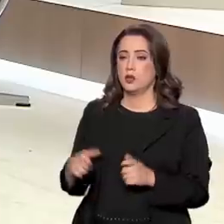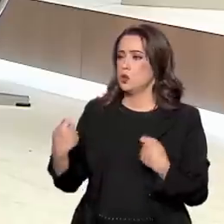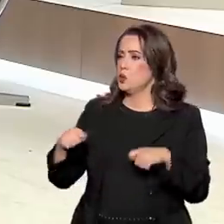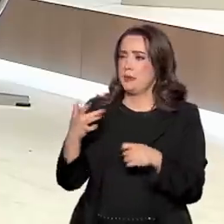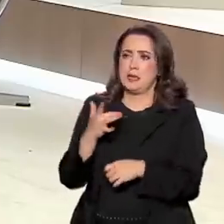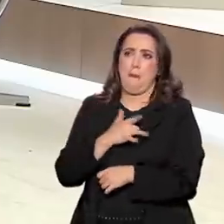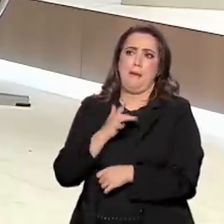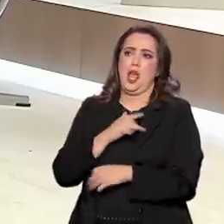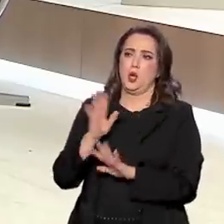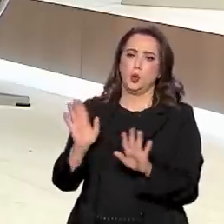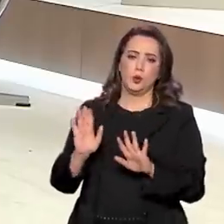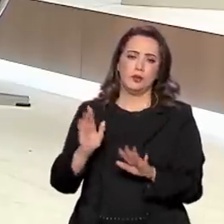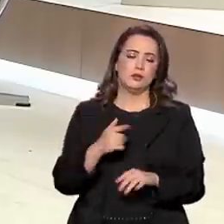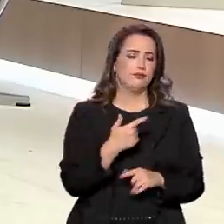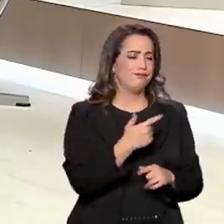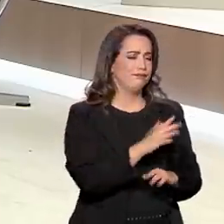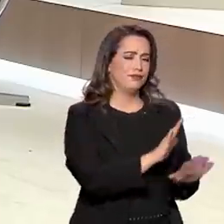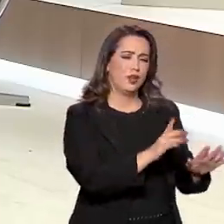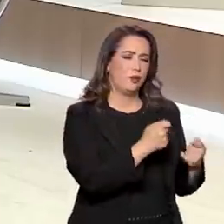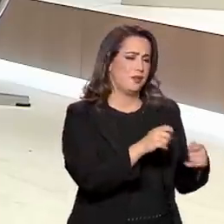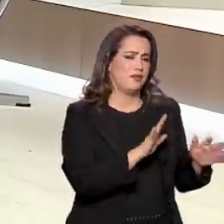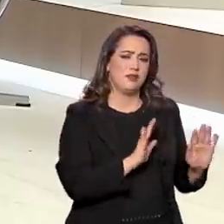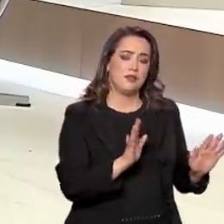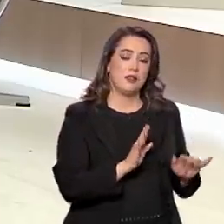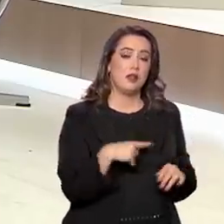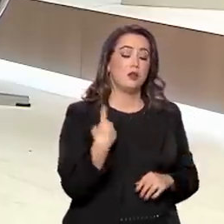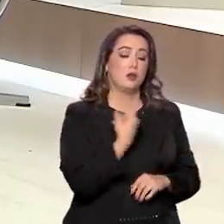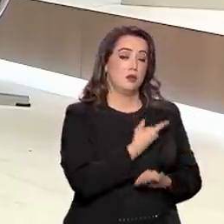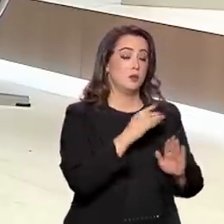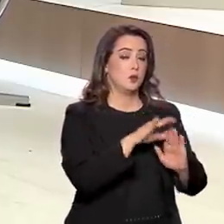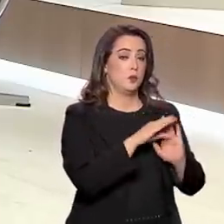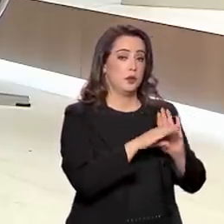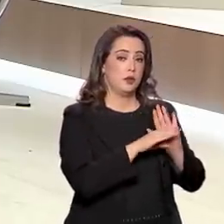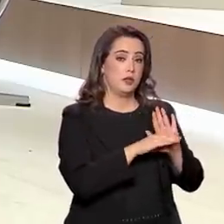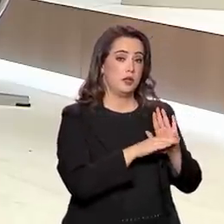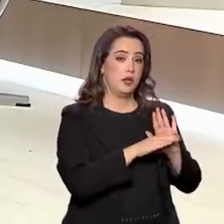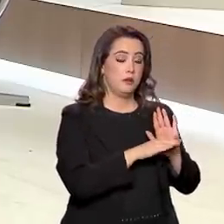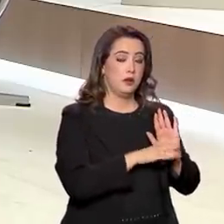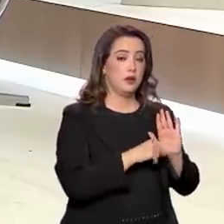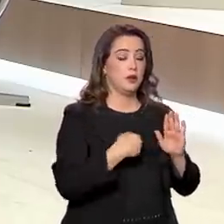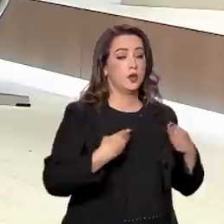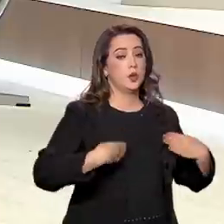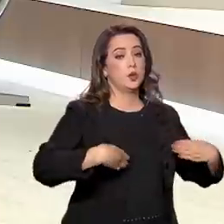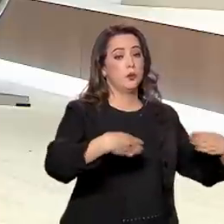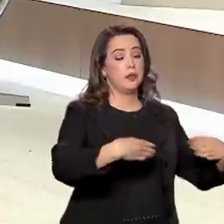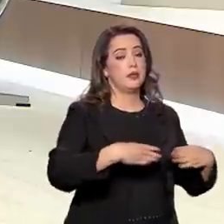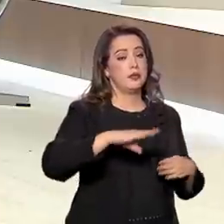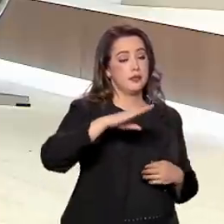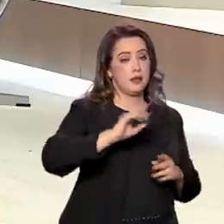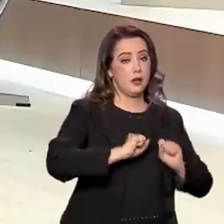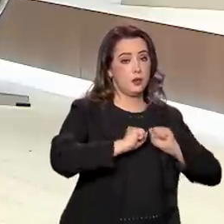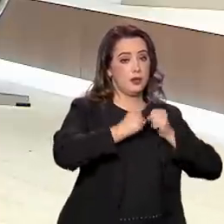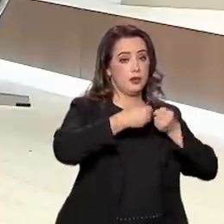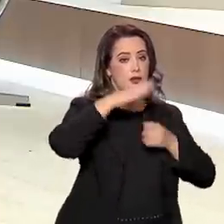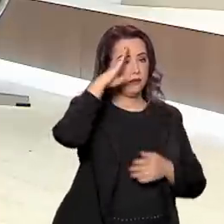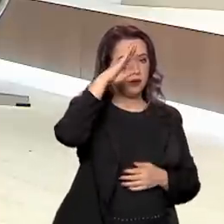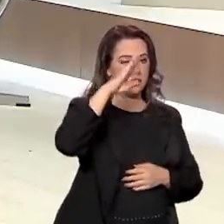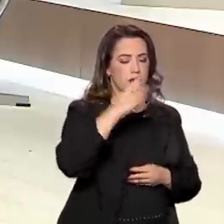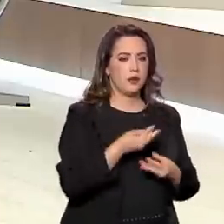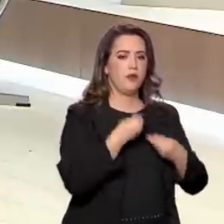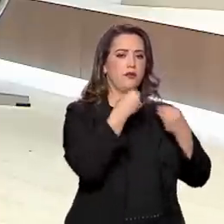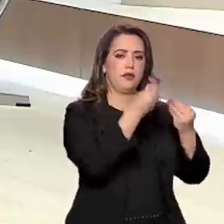mesmo não são né então ele pode usar isso aí nós temos um programa né do ministério defesa que é o o soldado cidadão quer dar uma